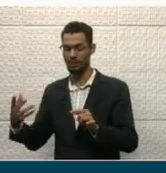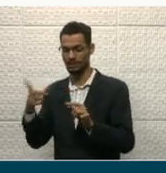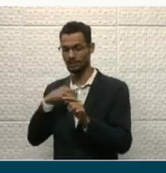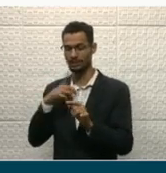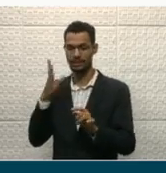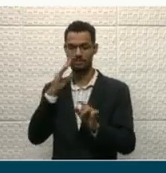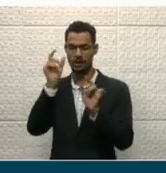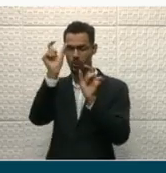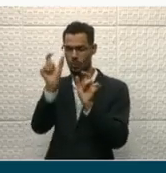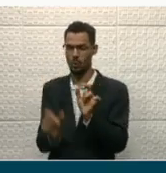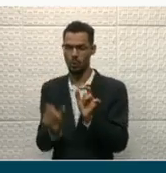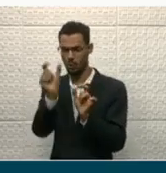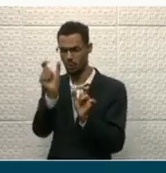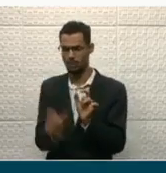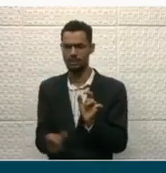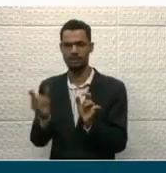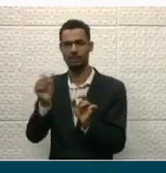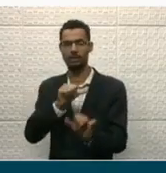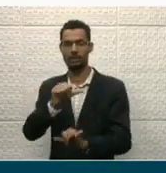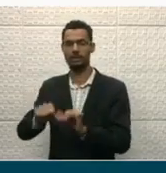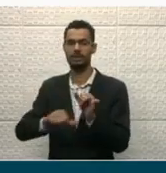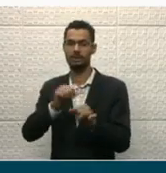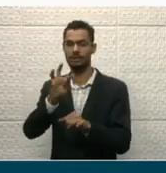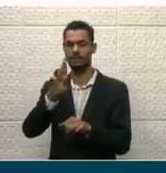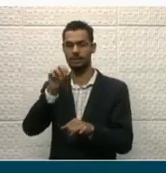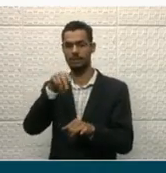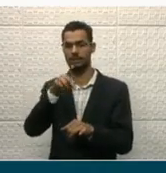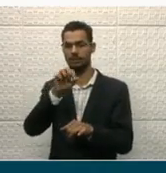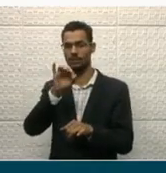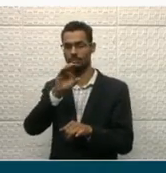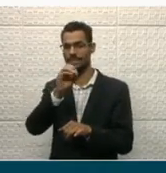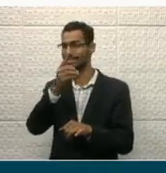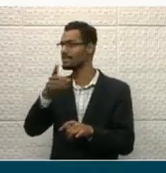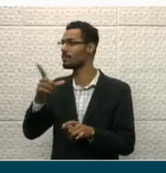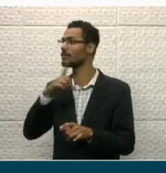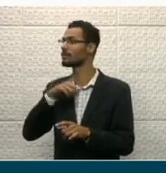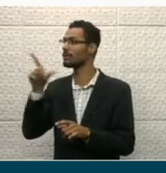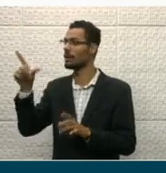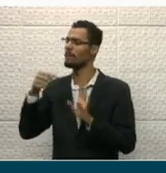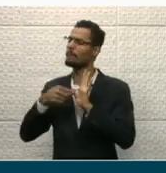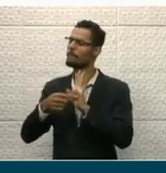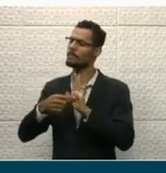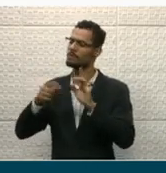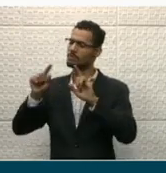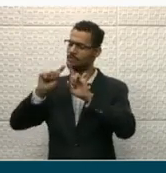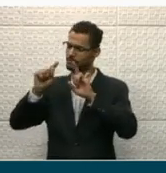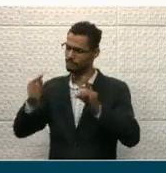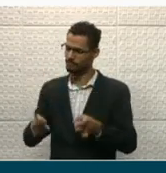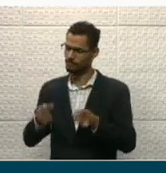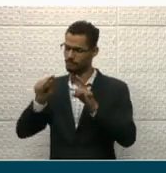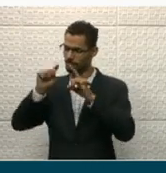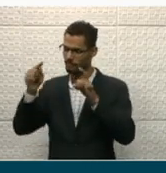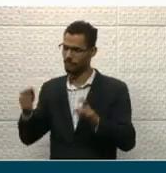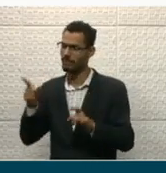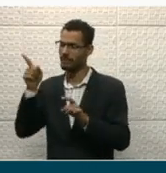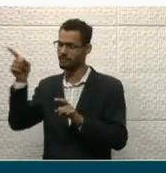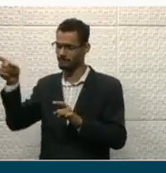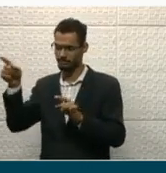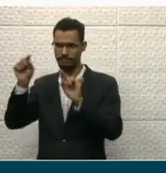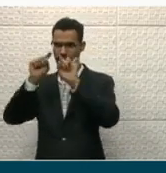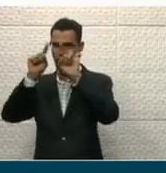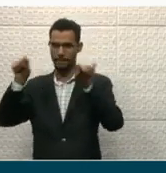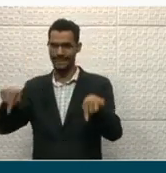de colunas da matriz da transformação. E aqui nós temos uma representação genérica para essa